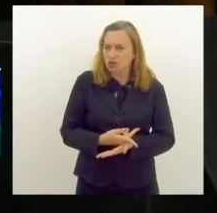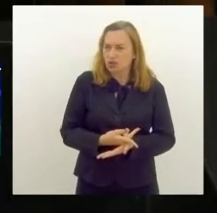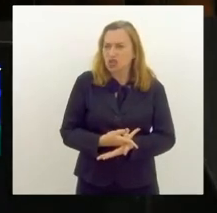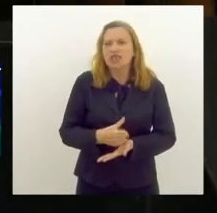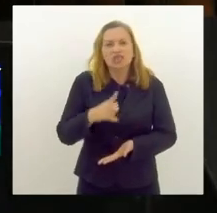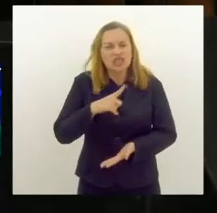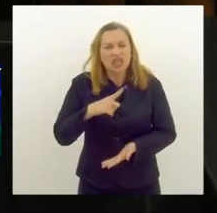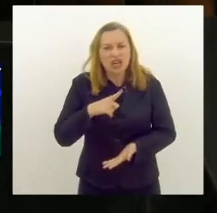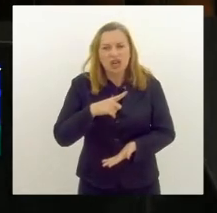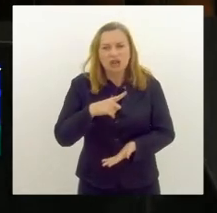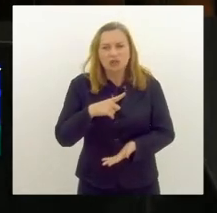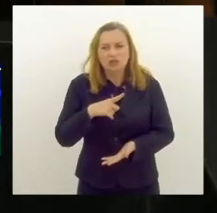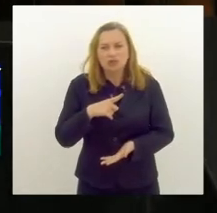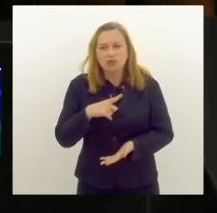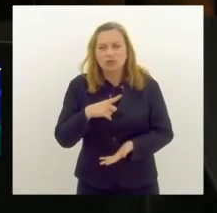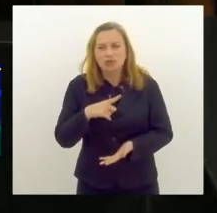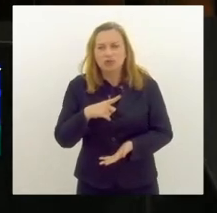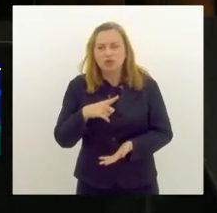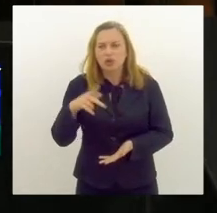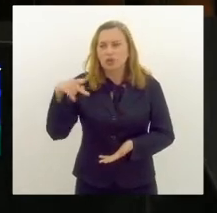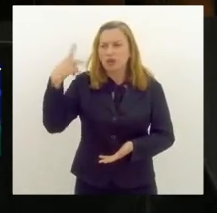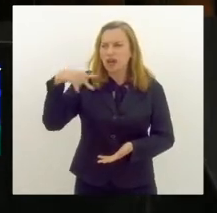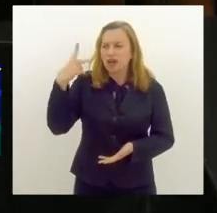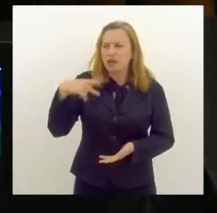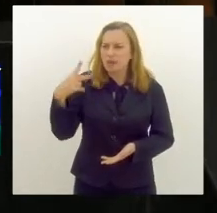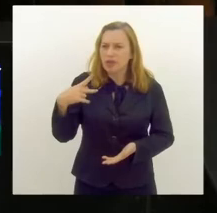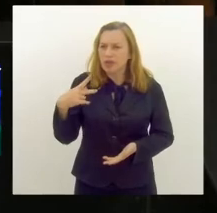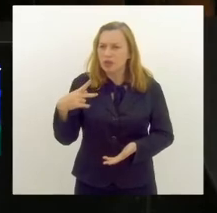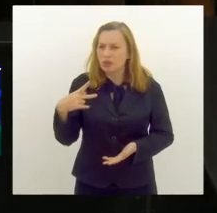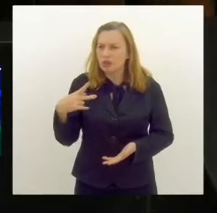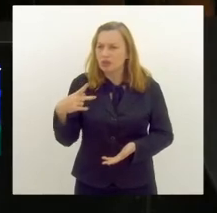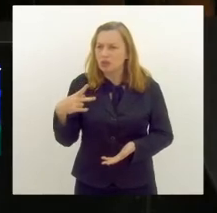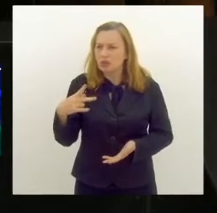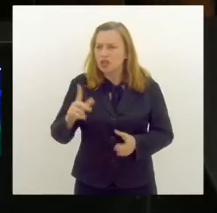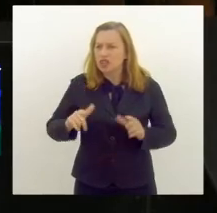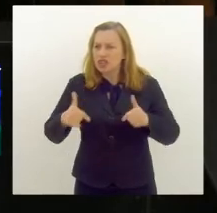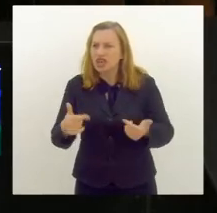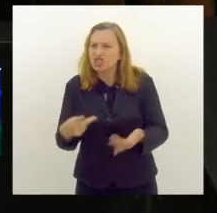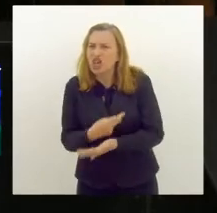tenhamos um parlamento sem coerência. É inadmissível.